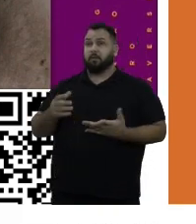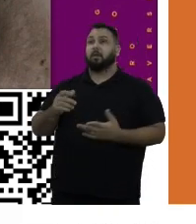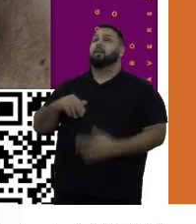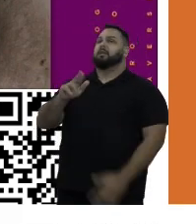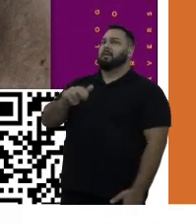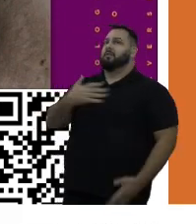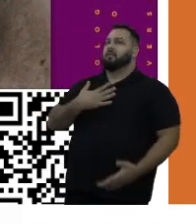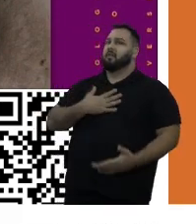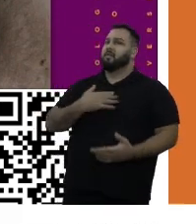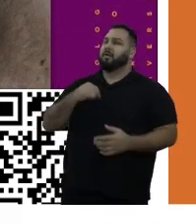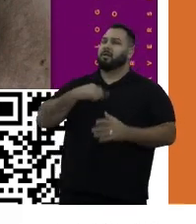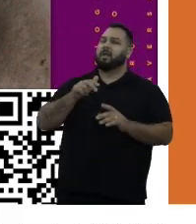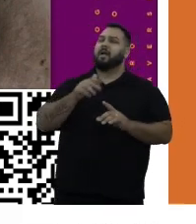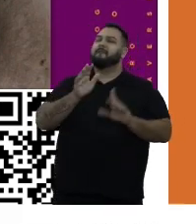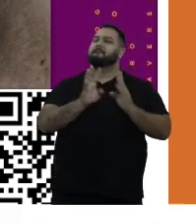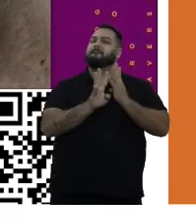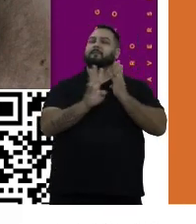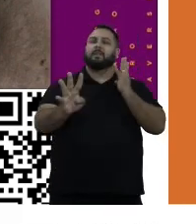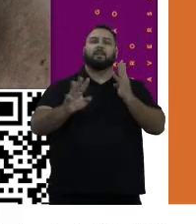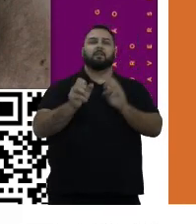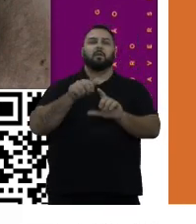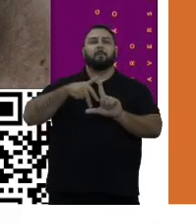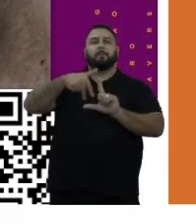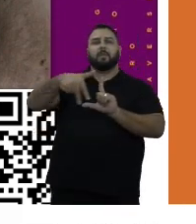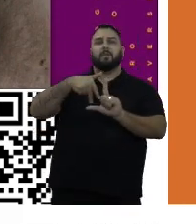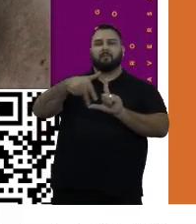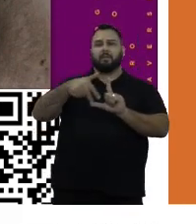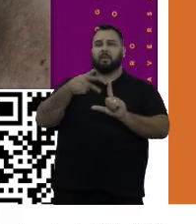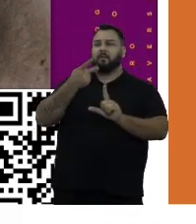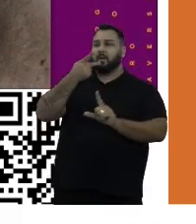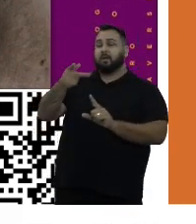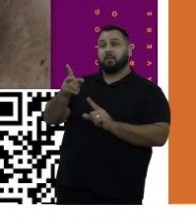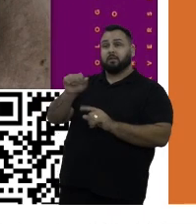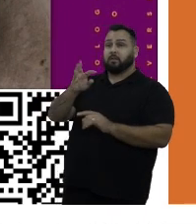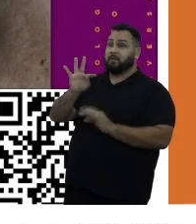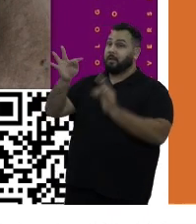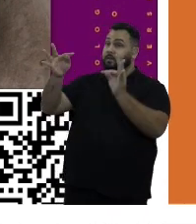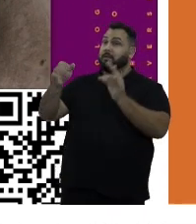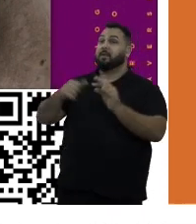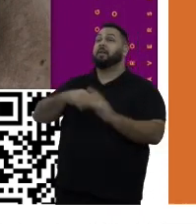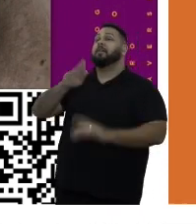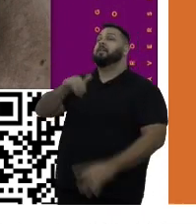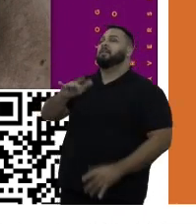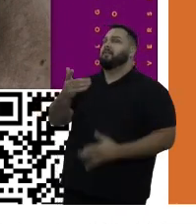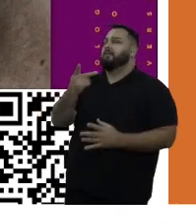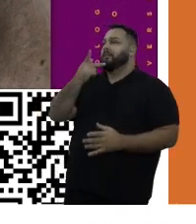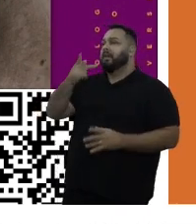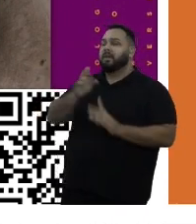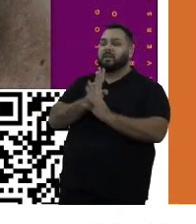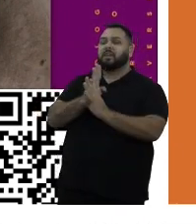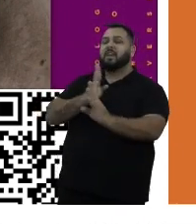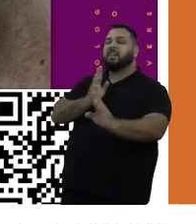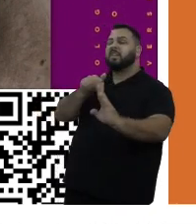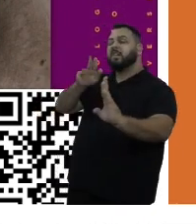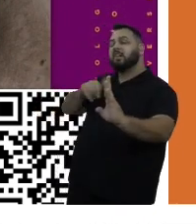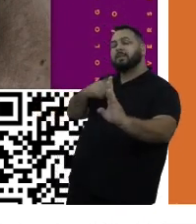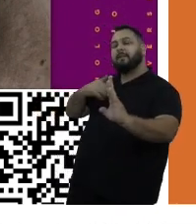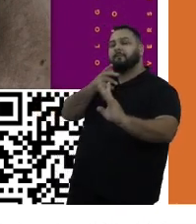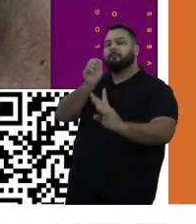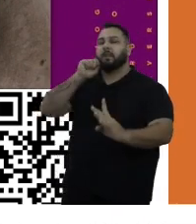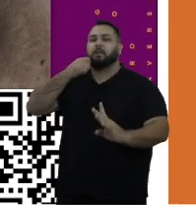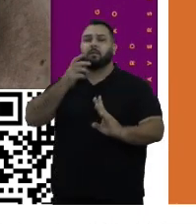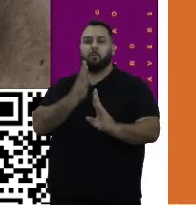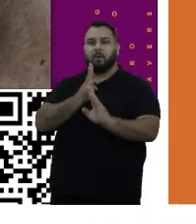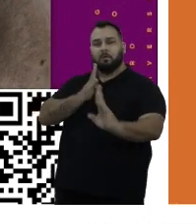metaverso? Eu adoro falar isso, né, porque tem na fila do pão, mas já que a gente está falando em tecnologia, quem sou eu na fila do metaverso? Eu sou